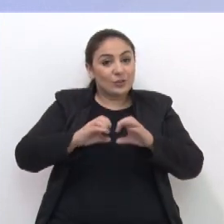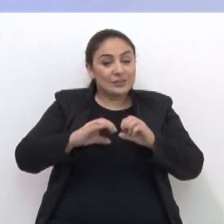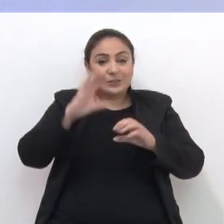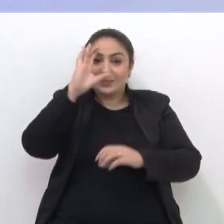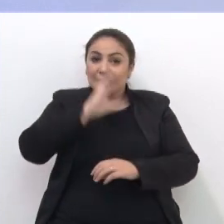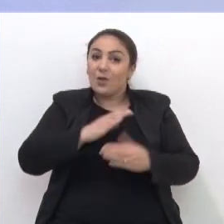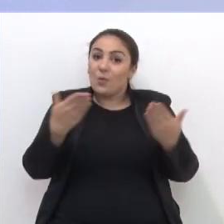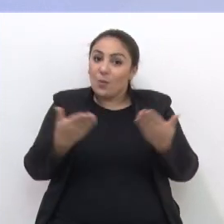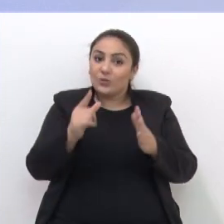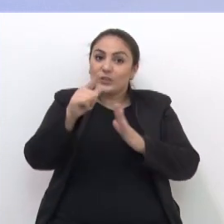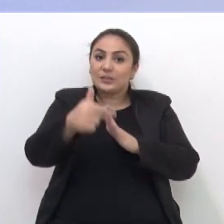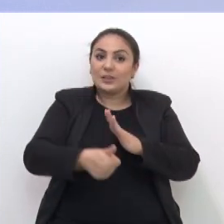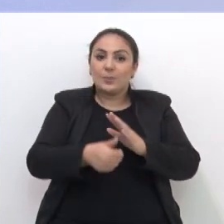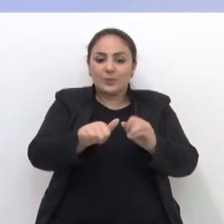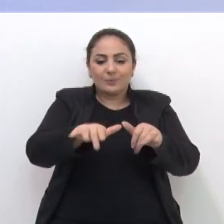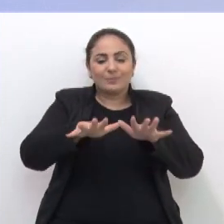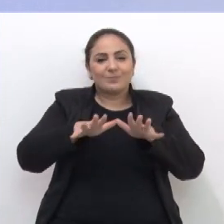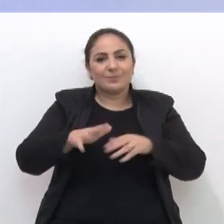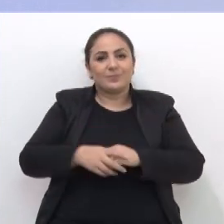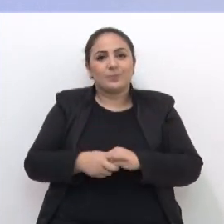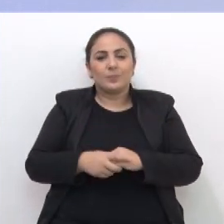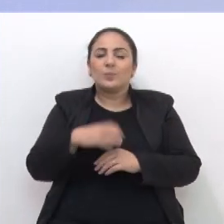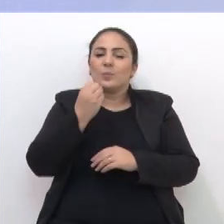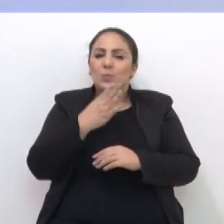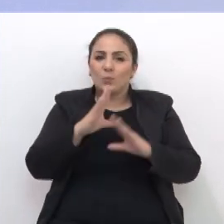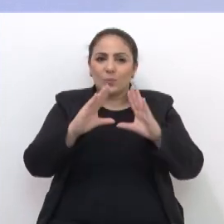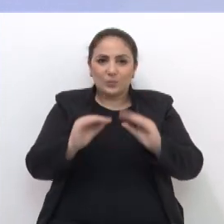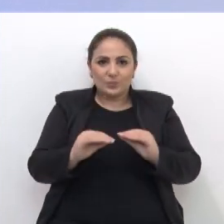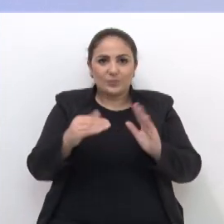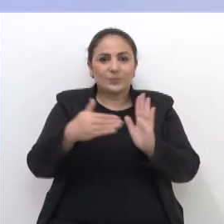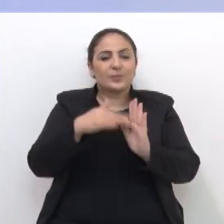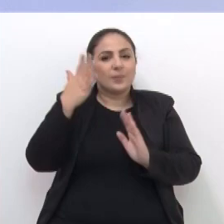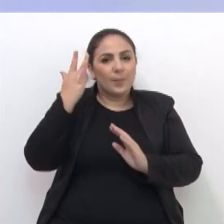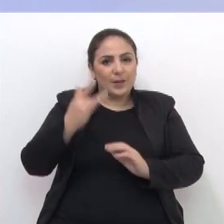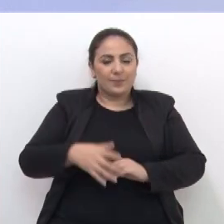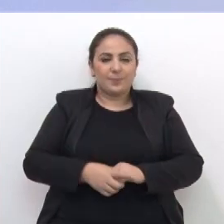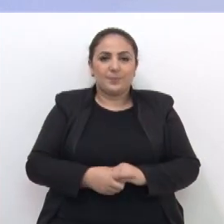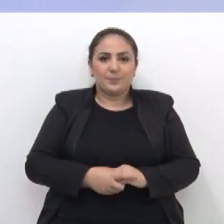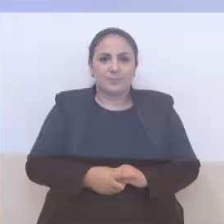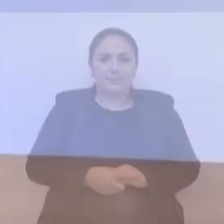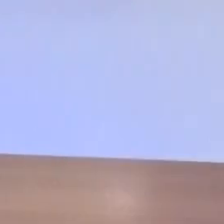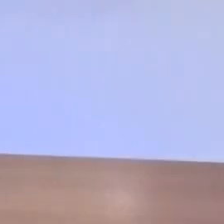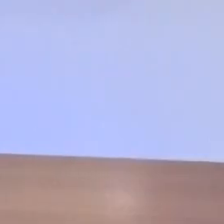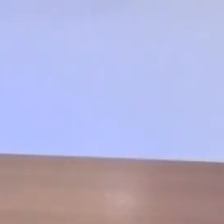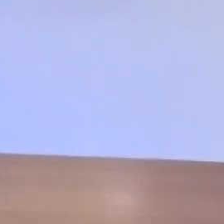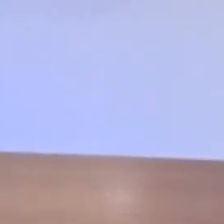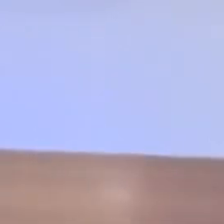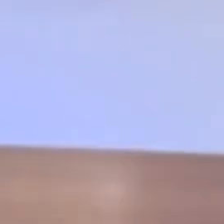Educação e Cidadania hoje, depois da sessão plenária. Uma boa noite e até amanhã.